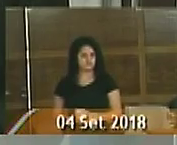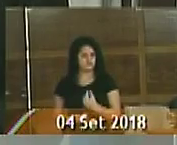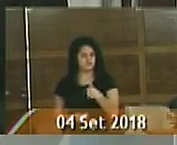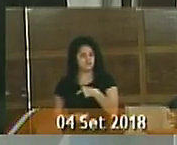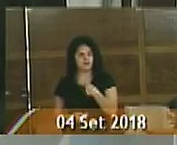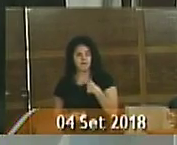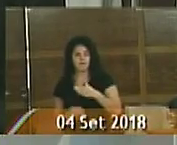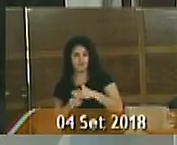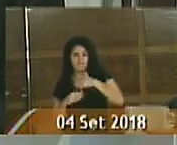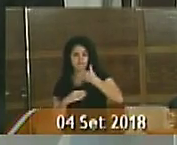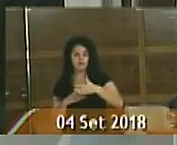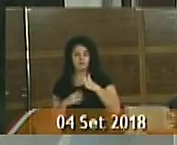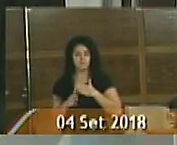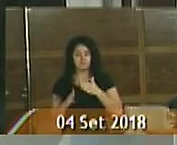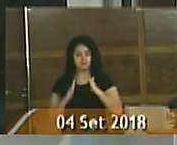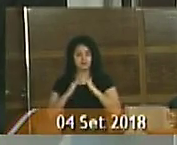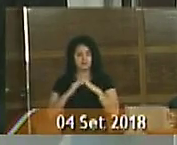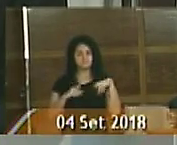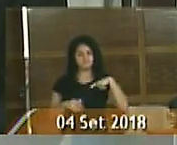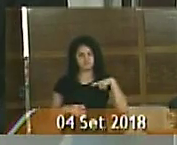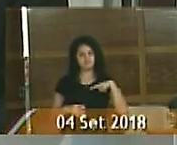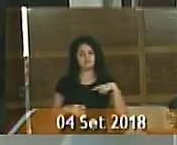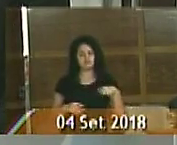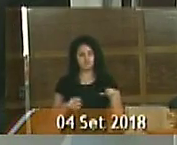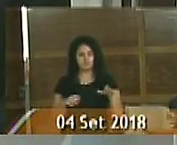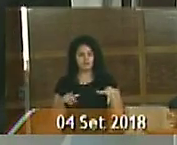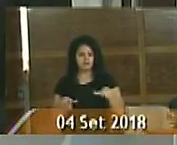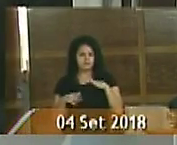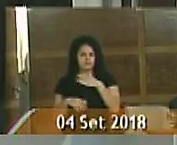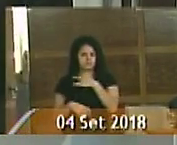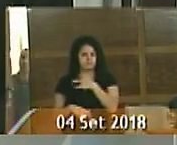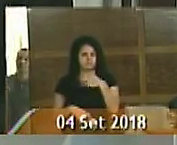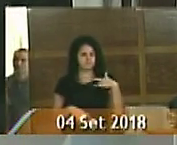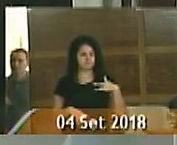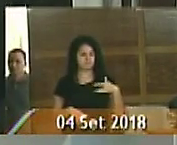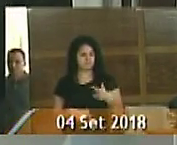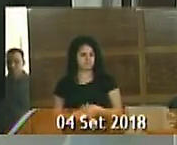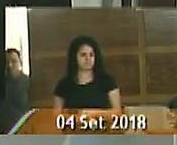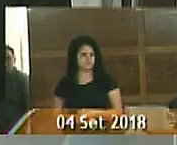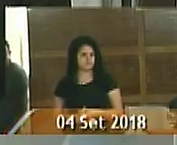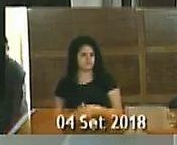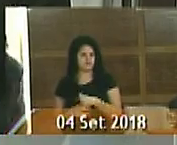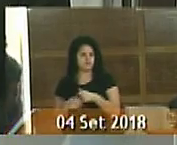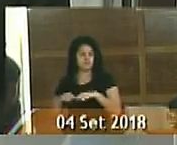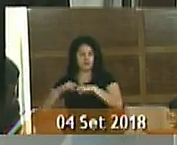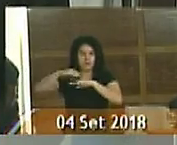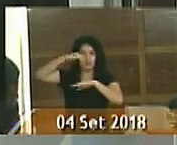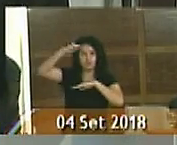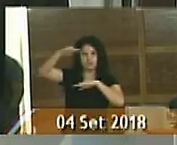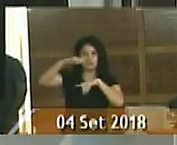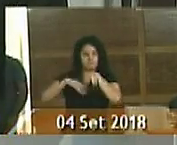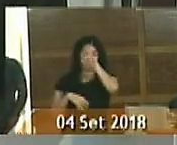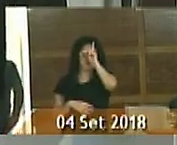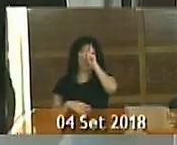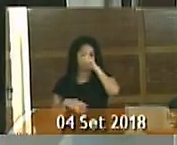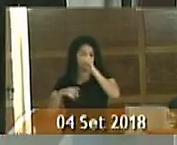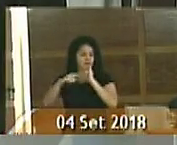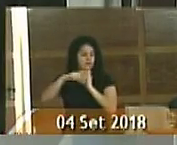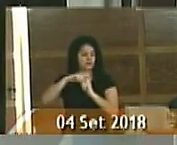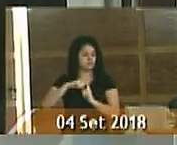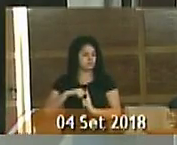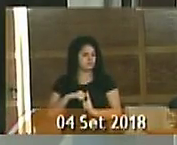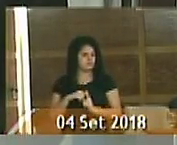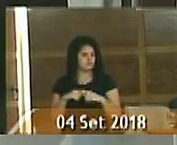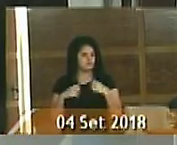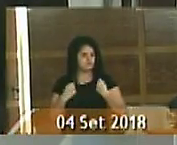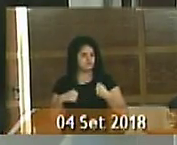minha porta da minha casa funciona o modo da Boa Vista. O módulo está lá em cima da igreja, lá. Está dependendo para